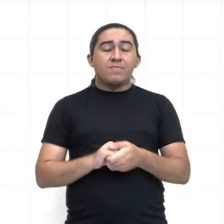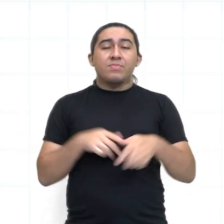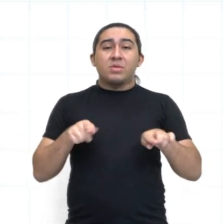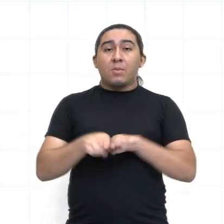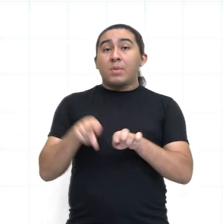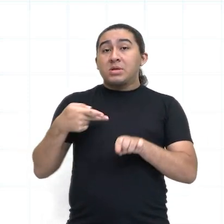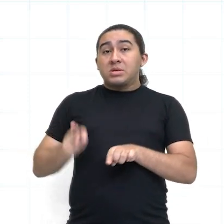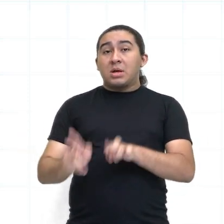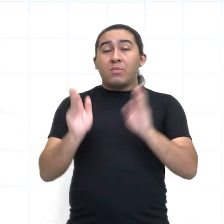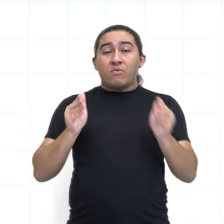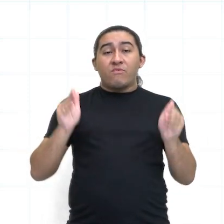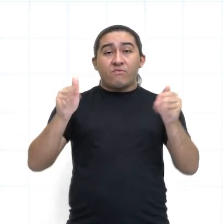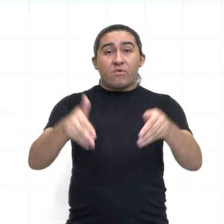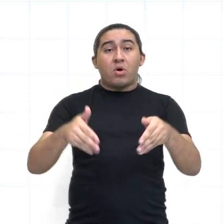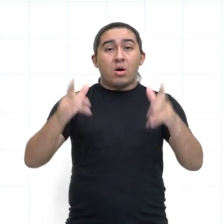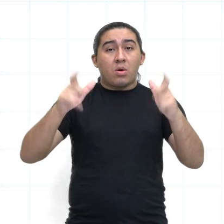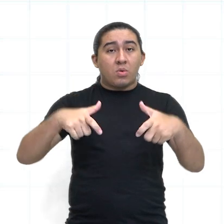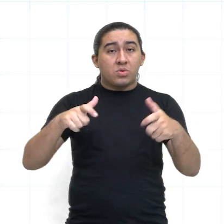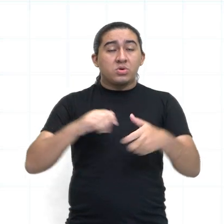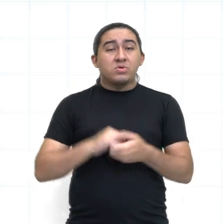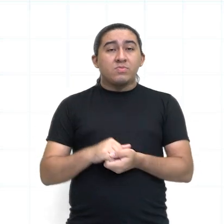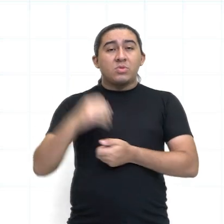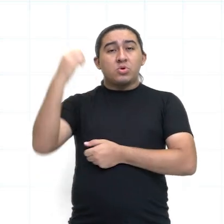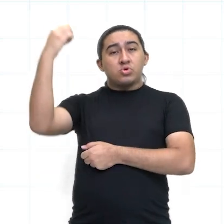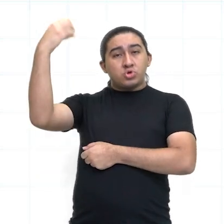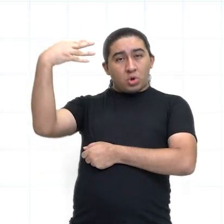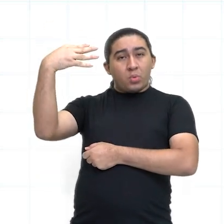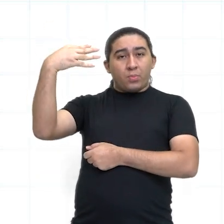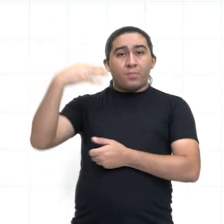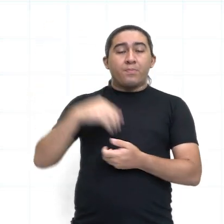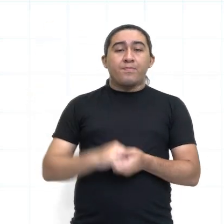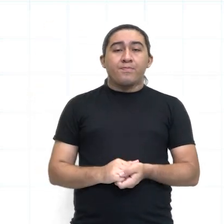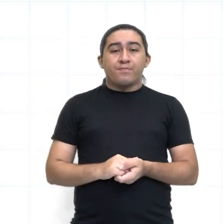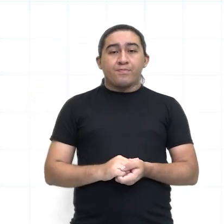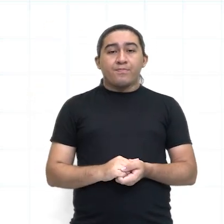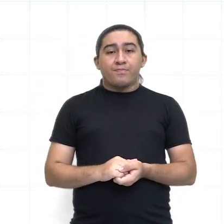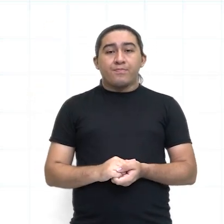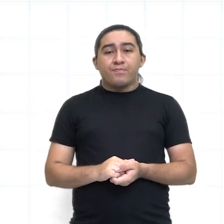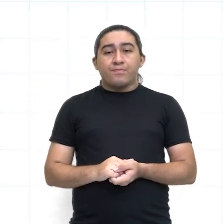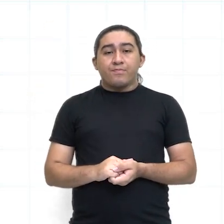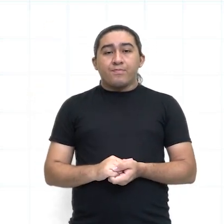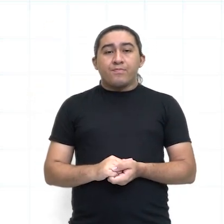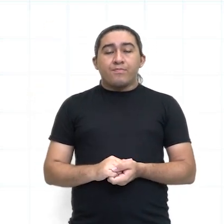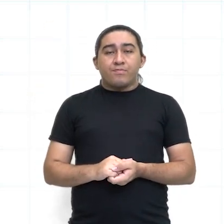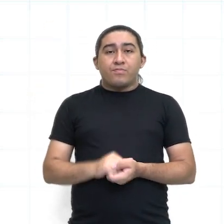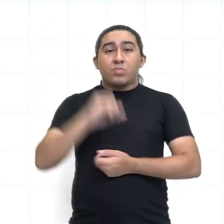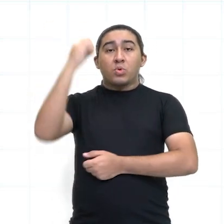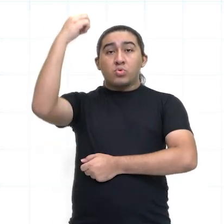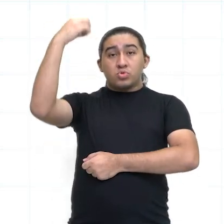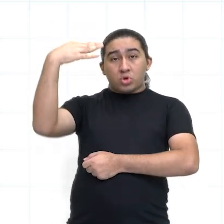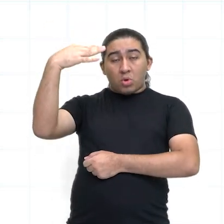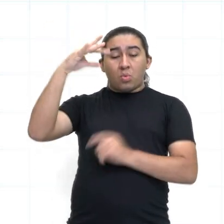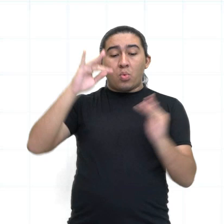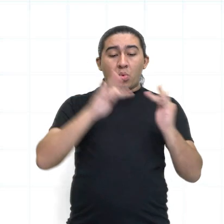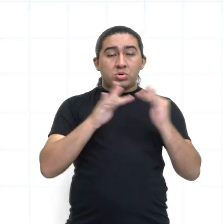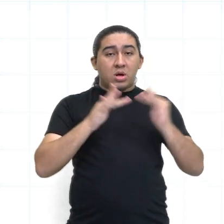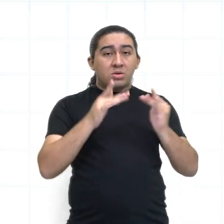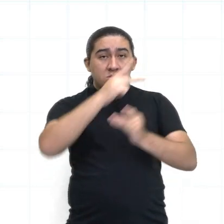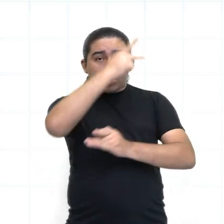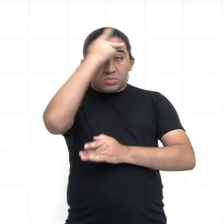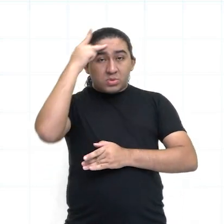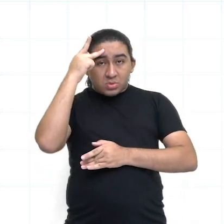focado na luz solar. As luzes, certo? O solar incidindo sobre as